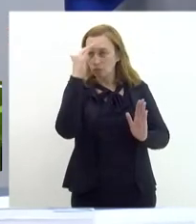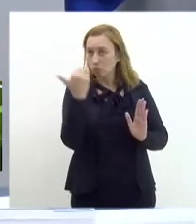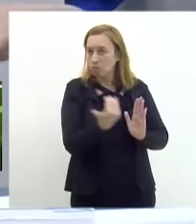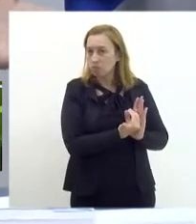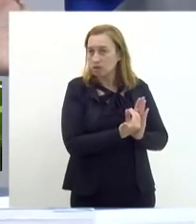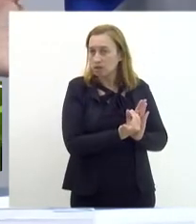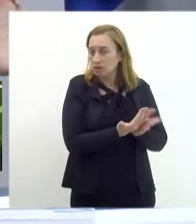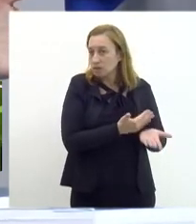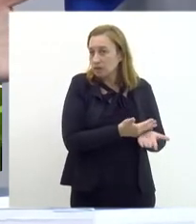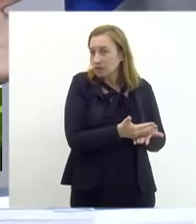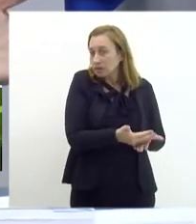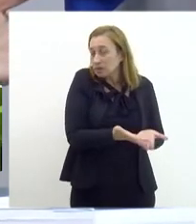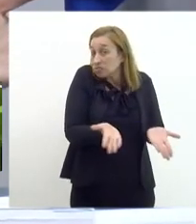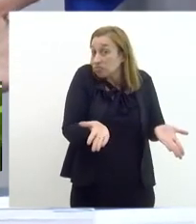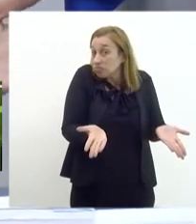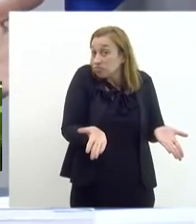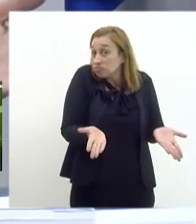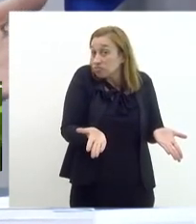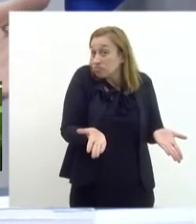preliminar isso,